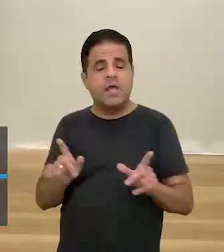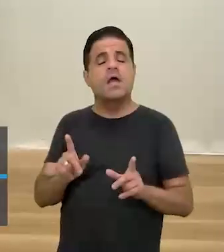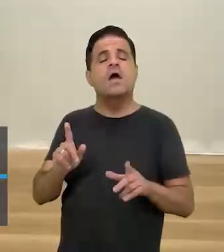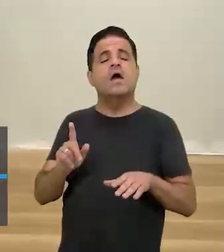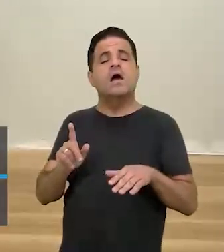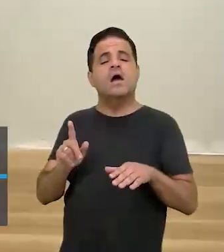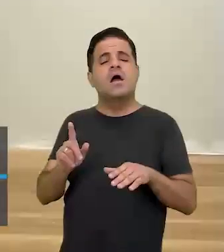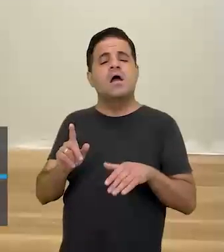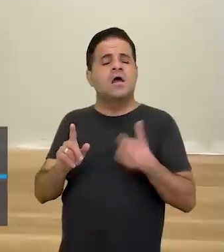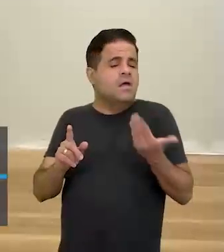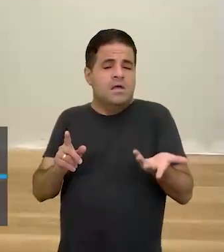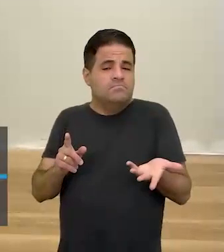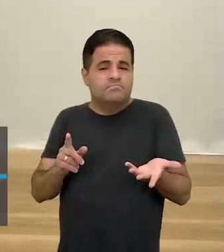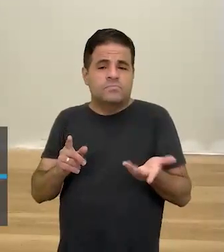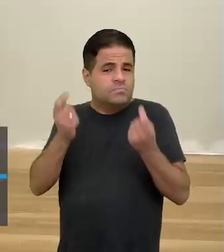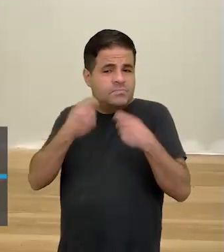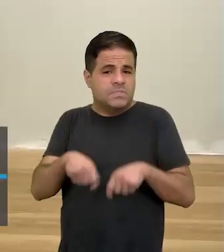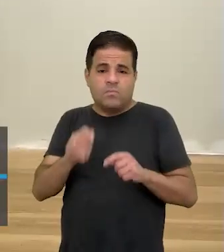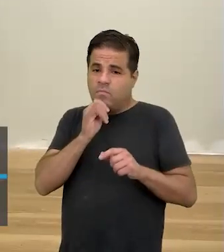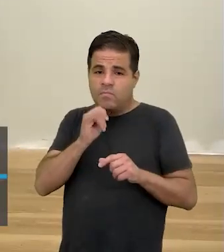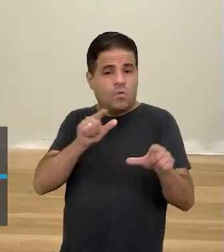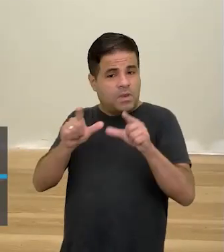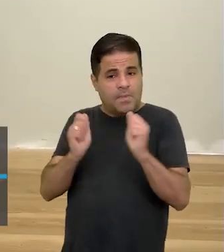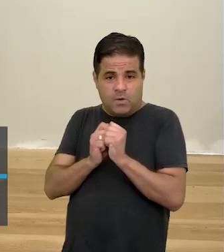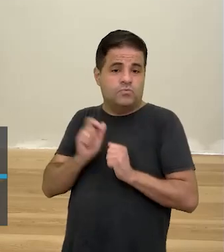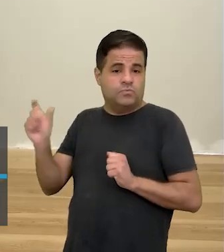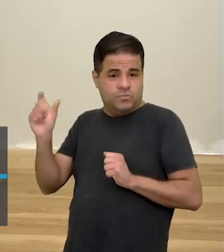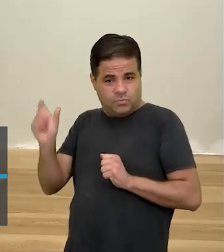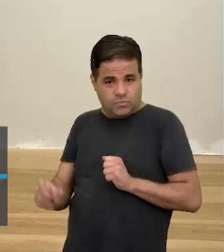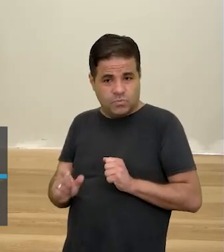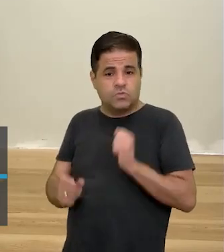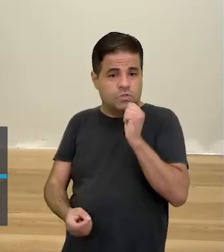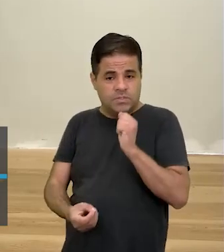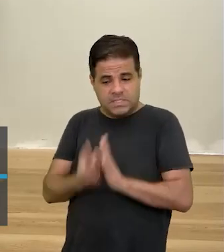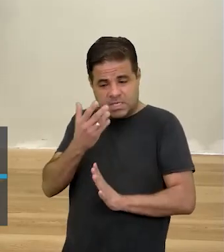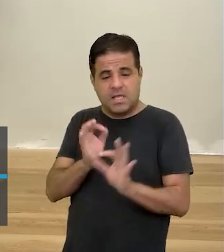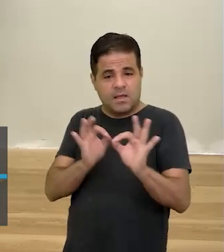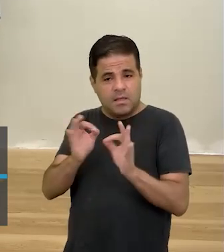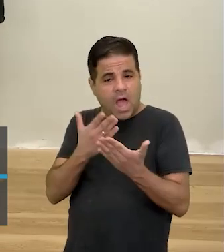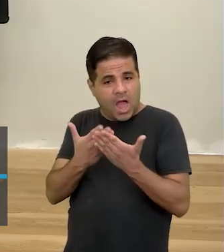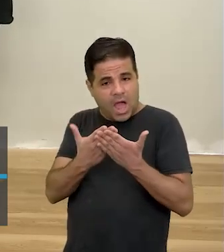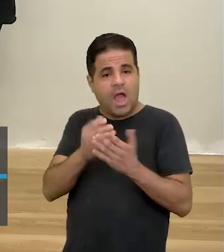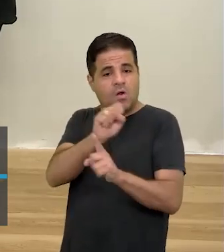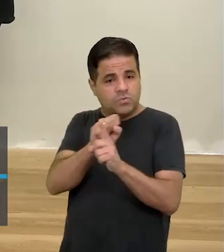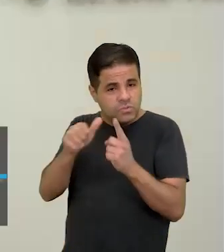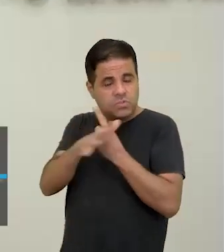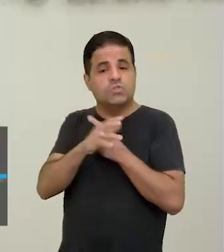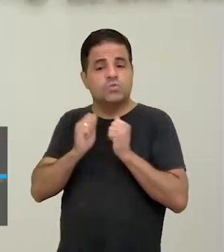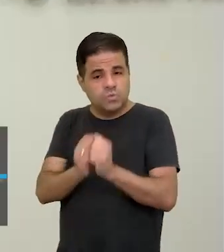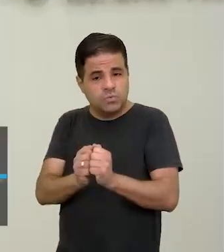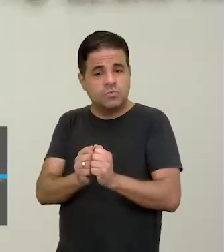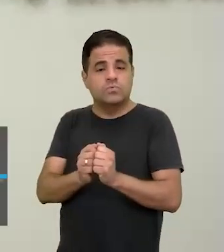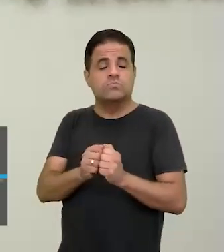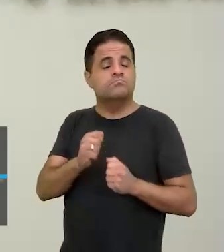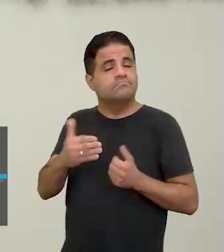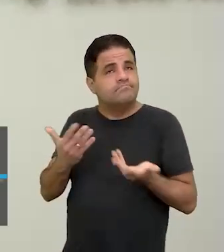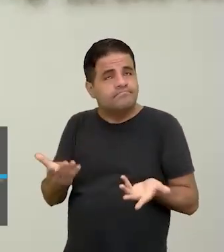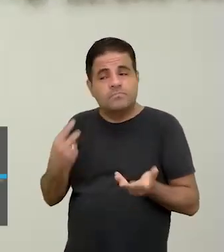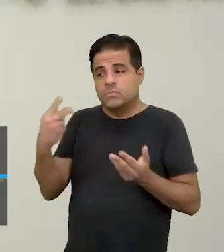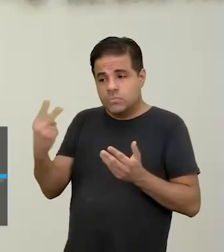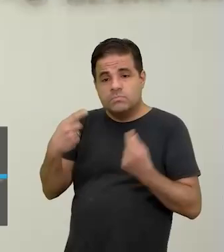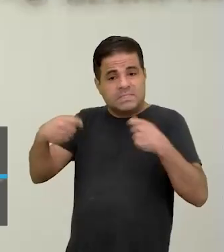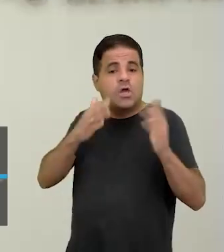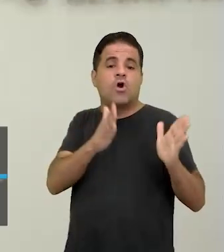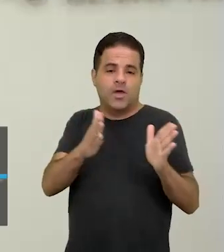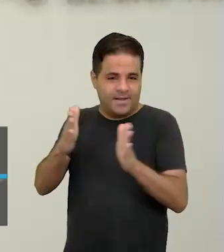momento que, aliás, nem preciso morar com o Thiago, eu trabalho com ele. A gente monta as aulas de sociologia juntos. Para isso acontecer, a gente tem